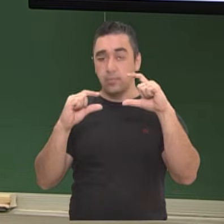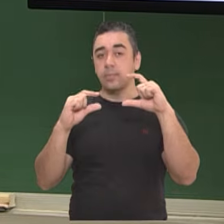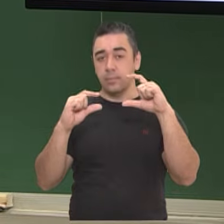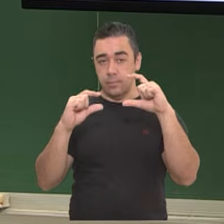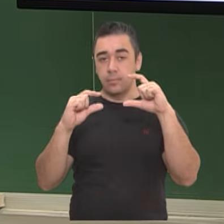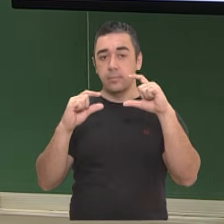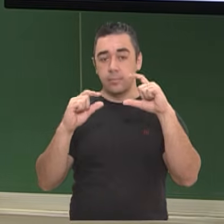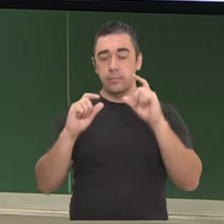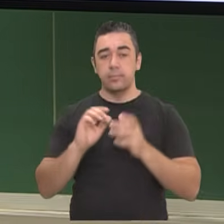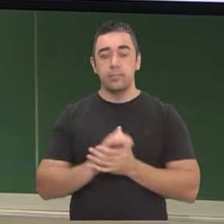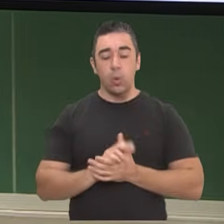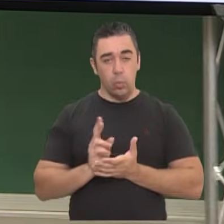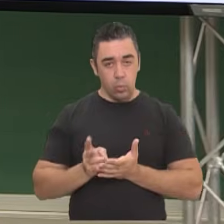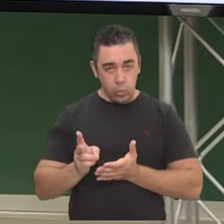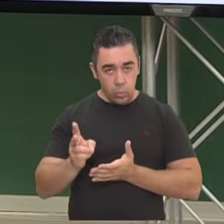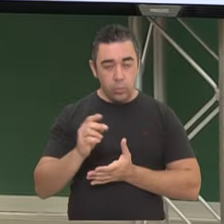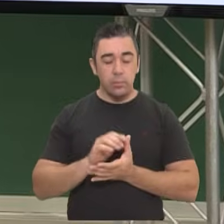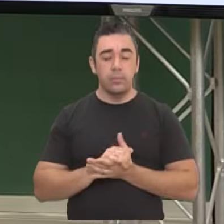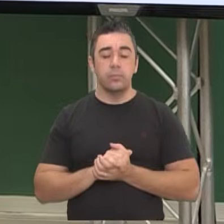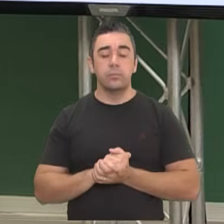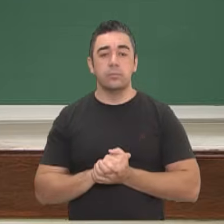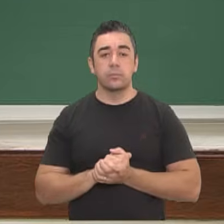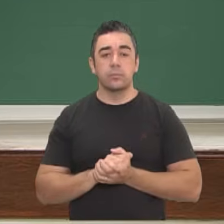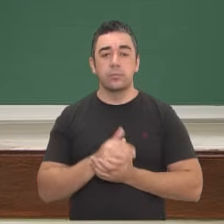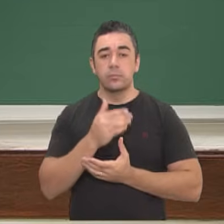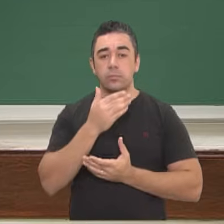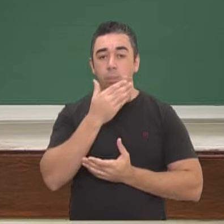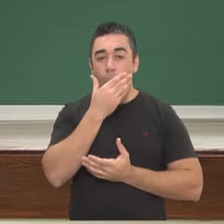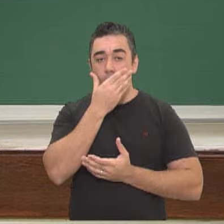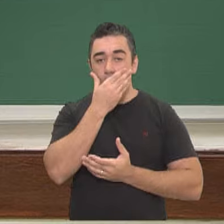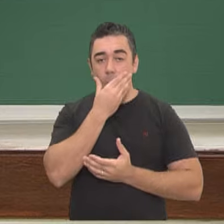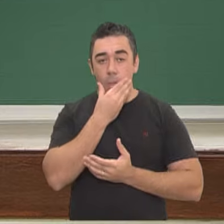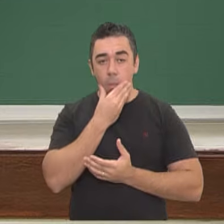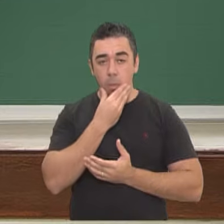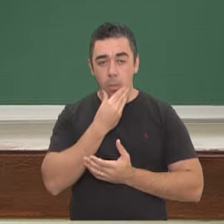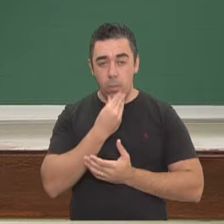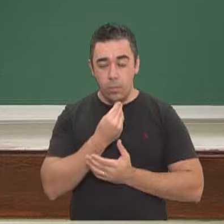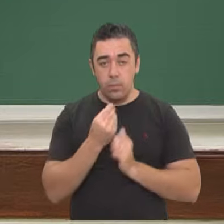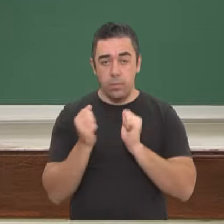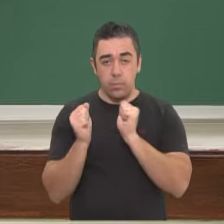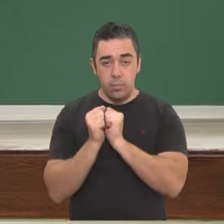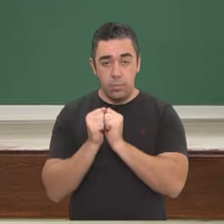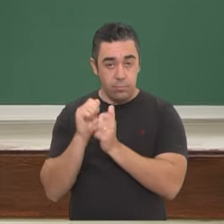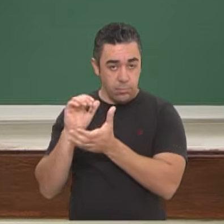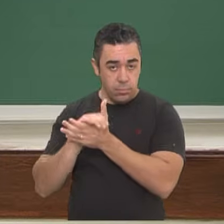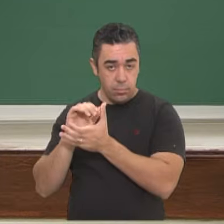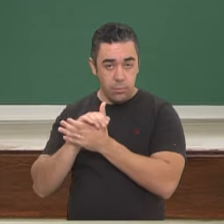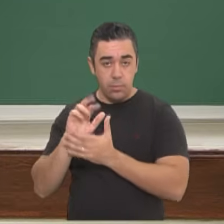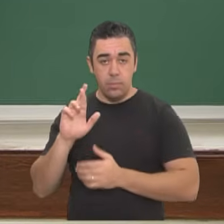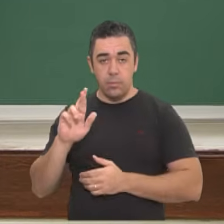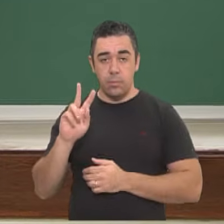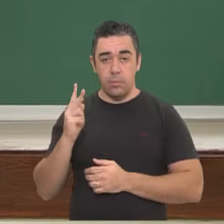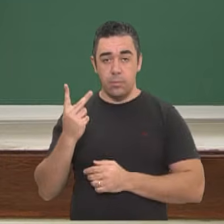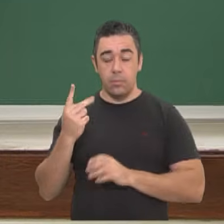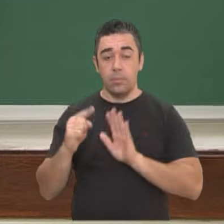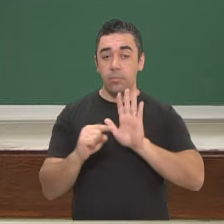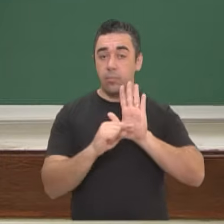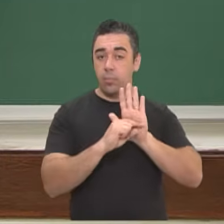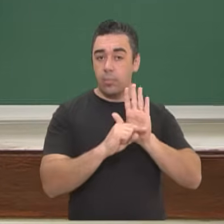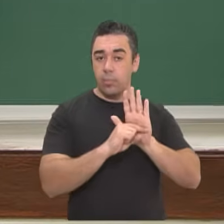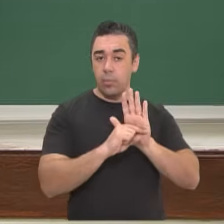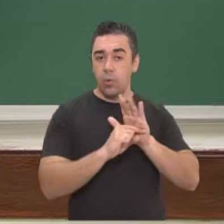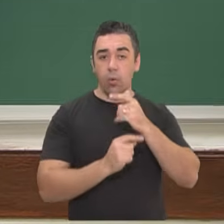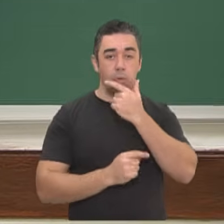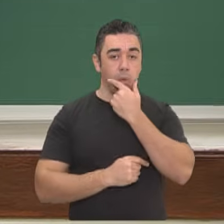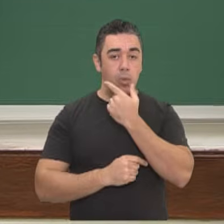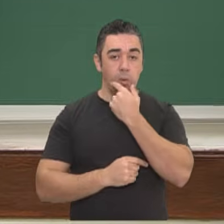Rzinho. Continuando. Ela vai ter um filho com um homem RH negativo. Então, no